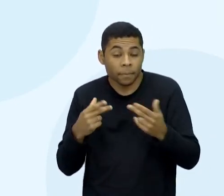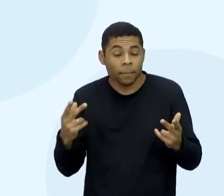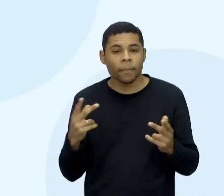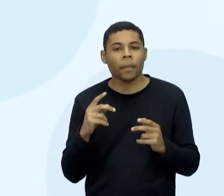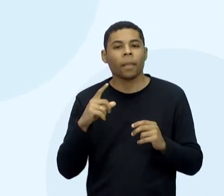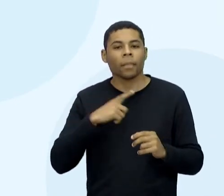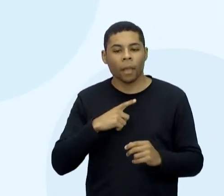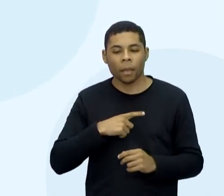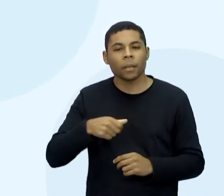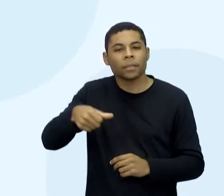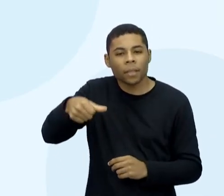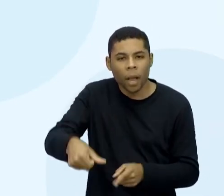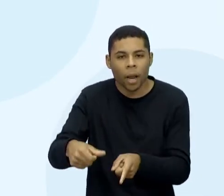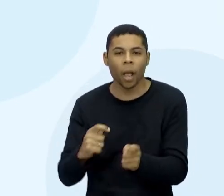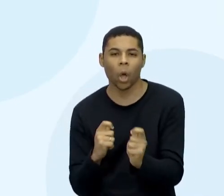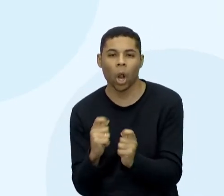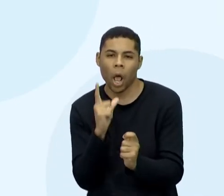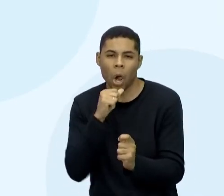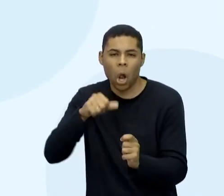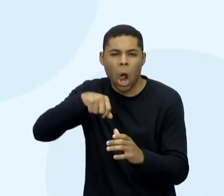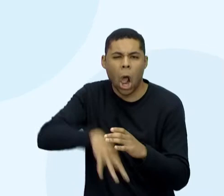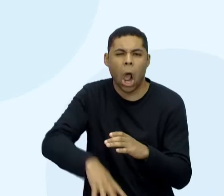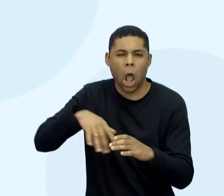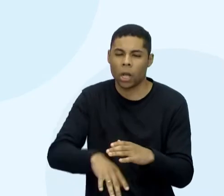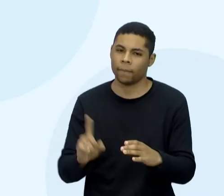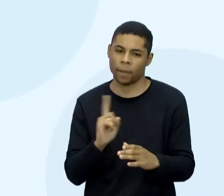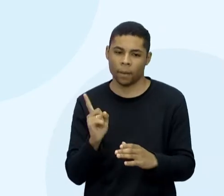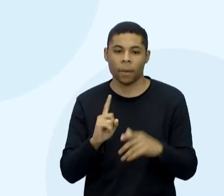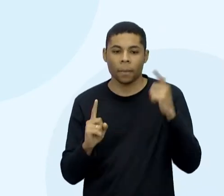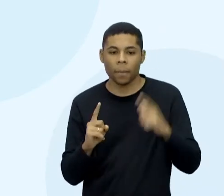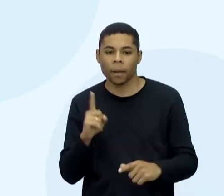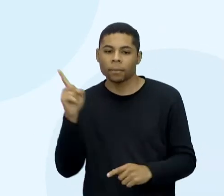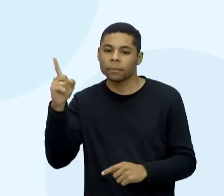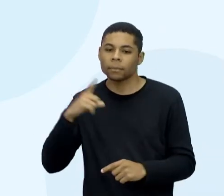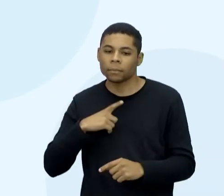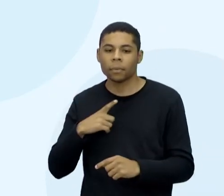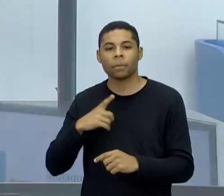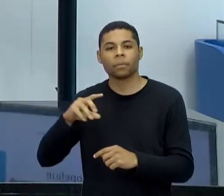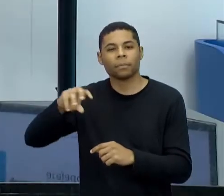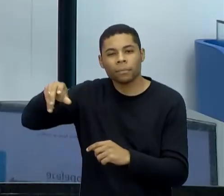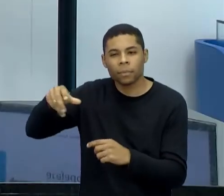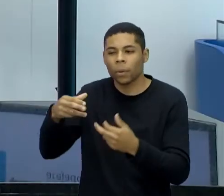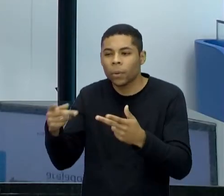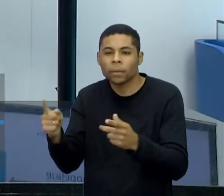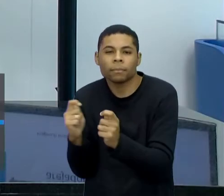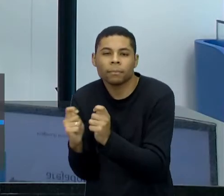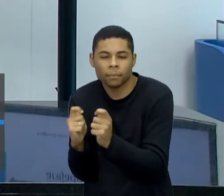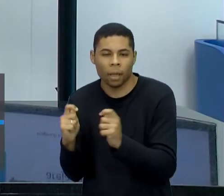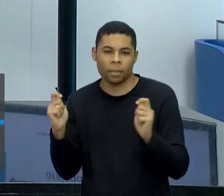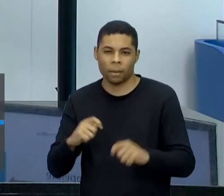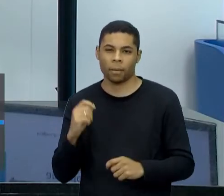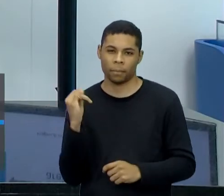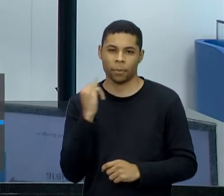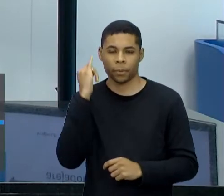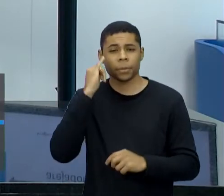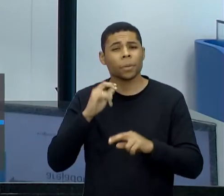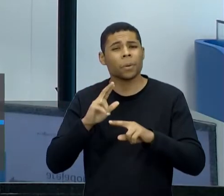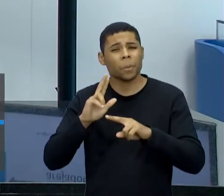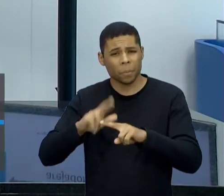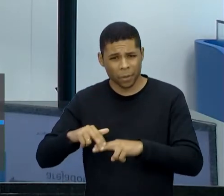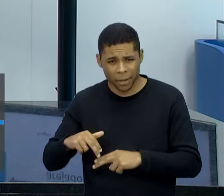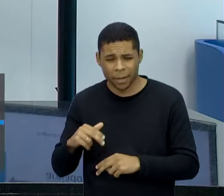no banheiro, torneira com arejador na cozinha, na pia do banheiro, é muito interessante, né? porque a